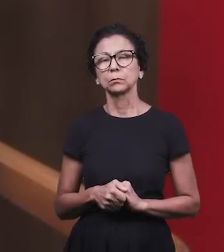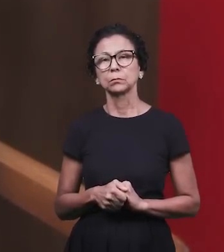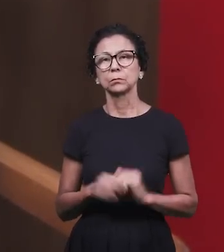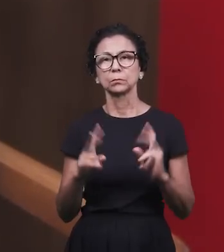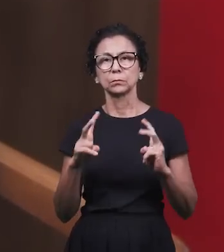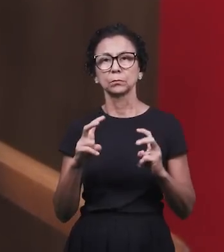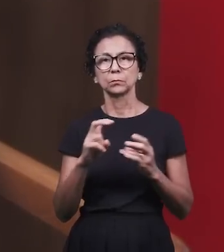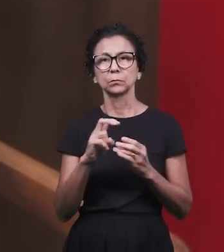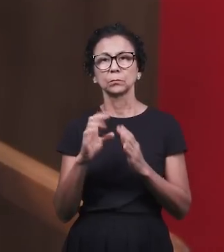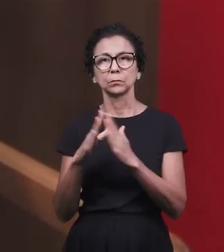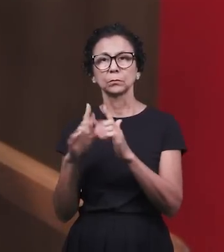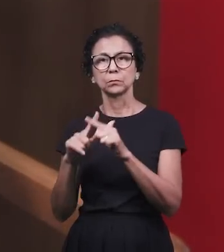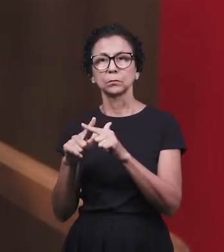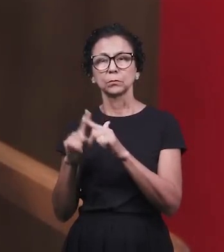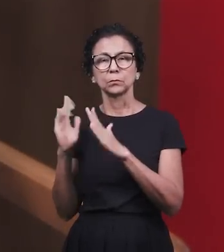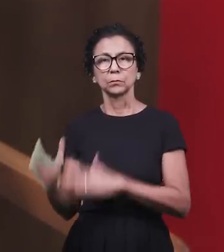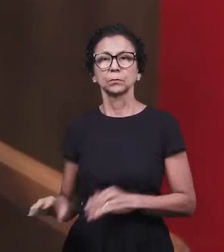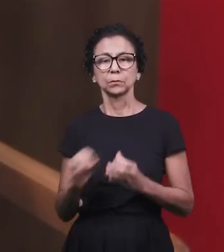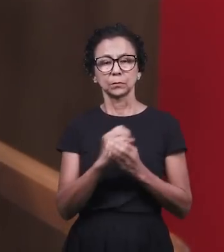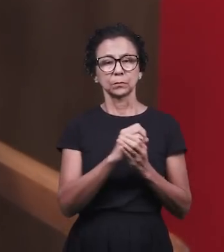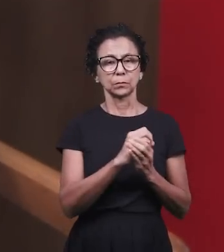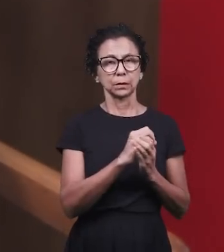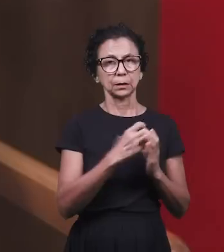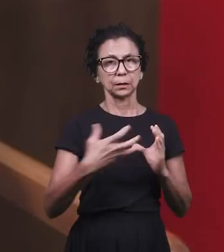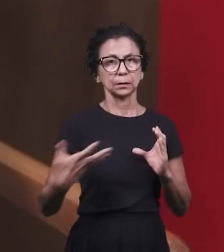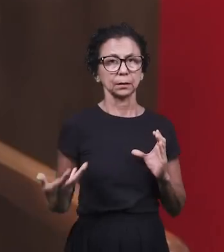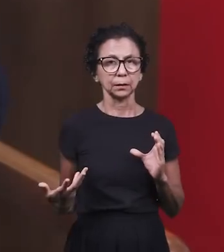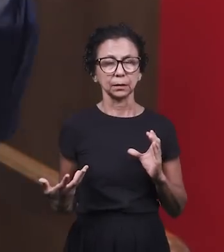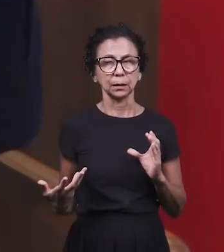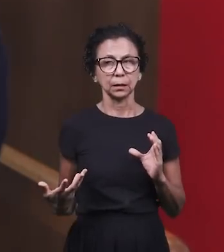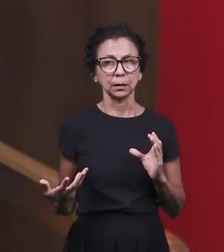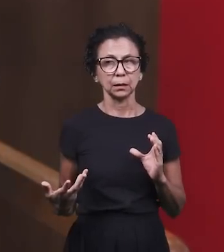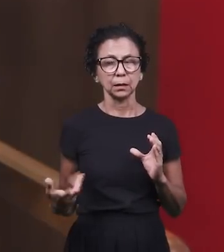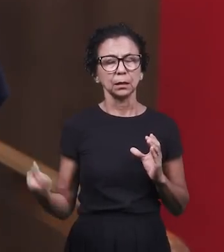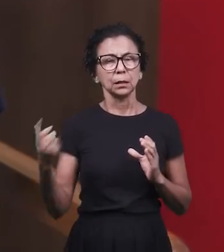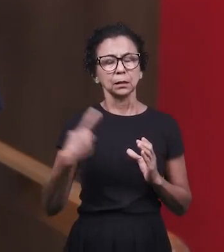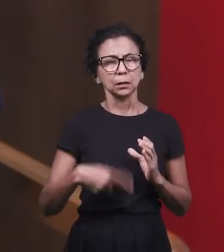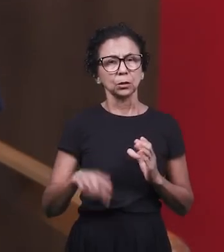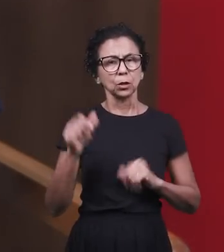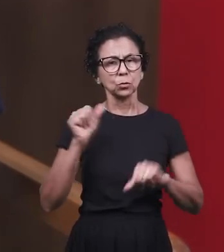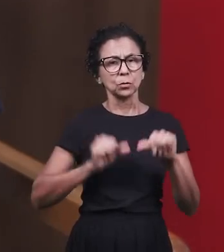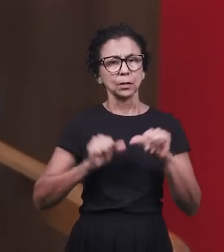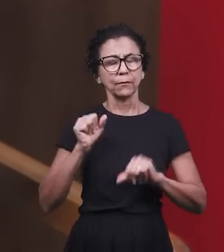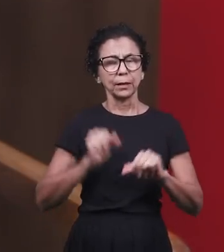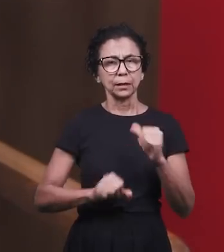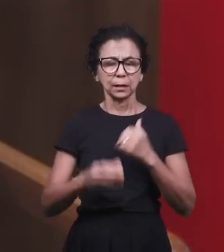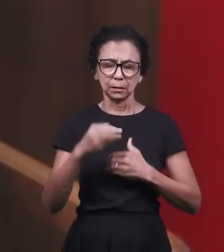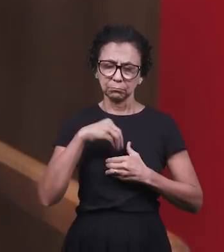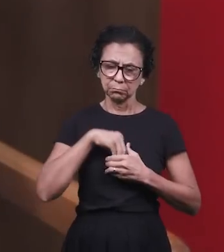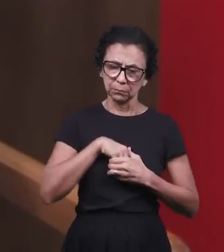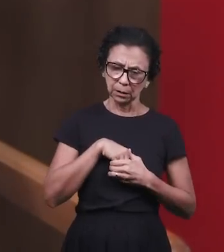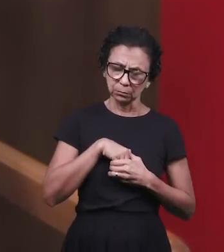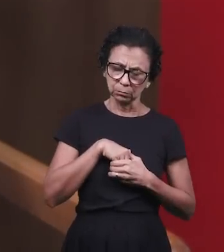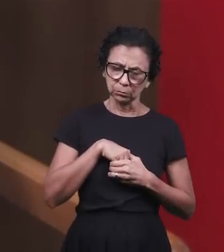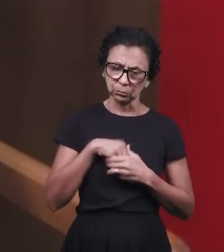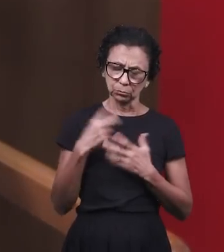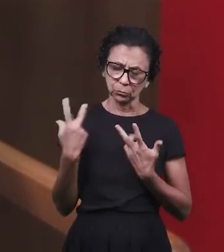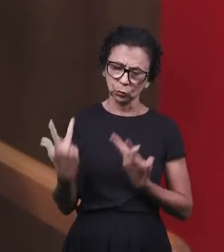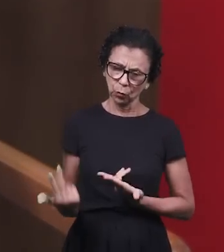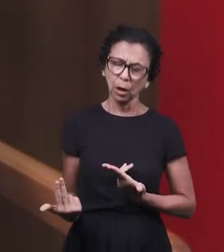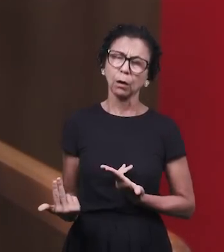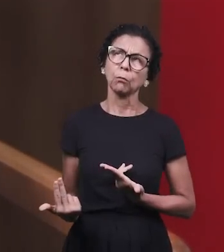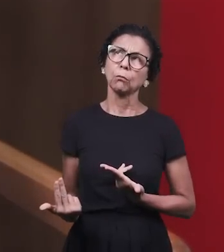igreja fiel, que nós busquemos nos identificar. Porque se a igreja fiel